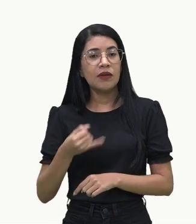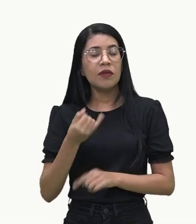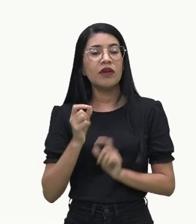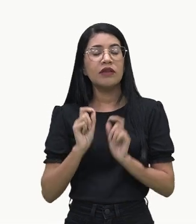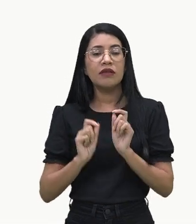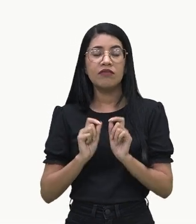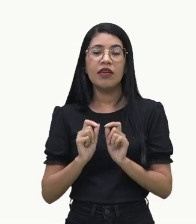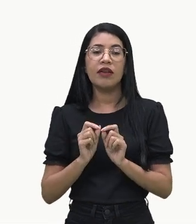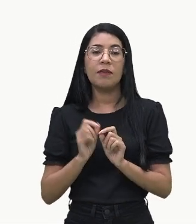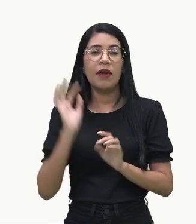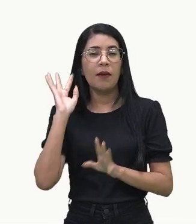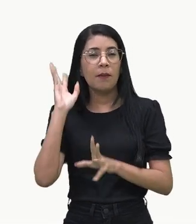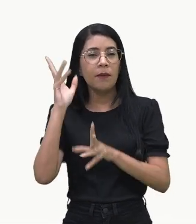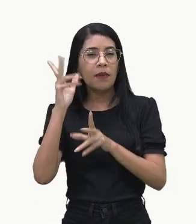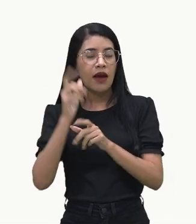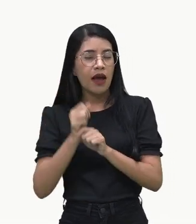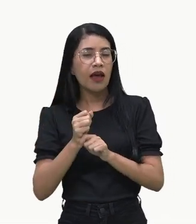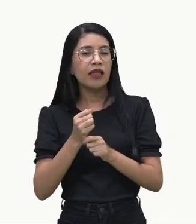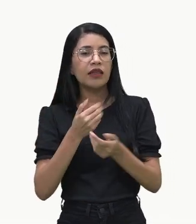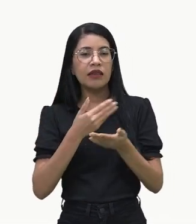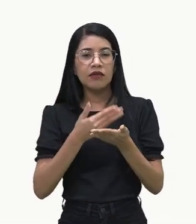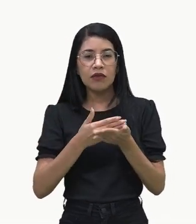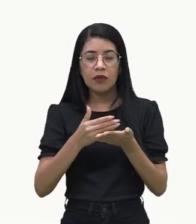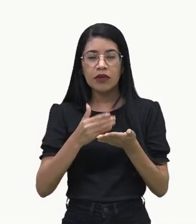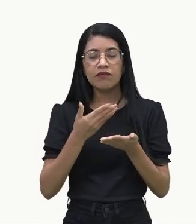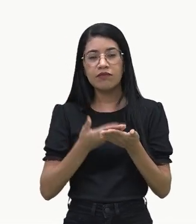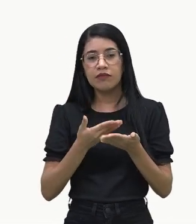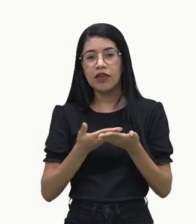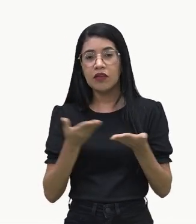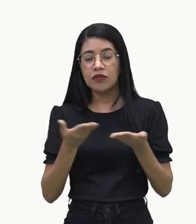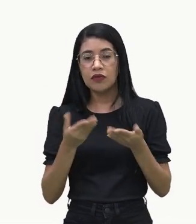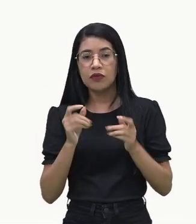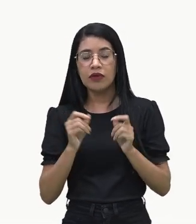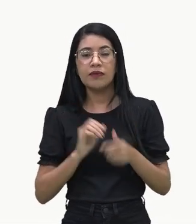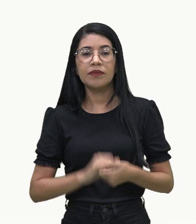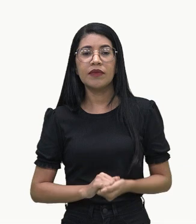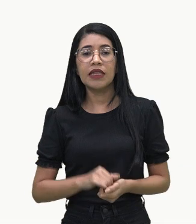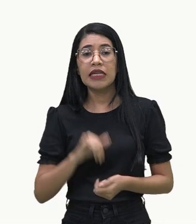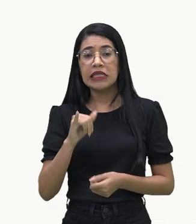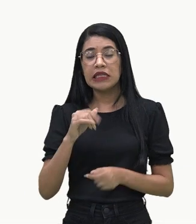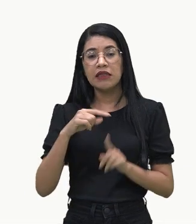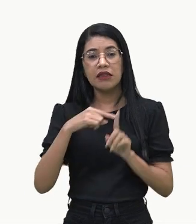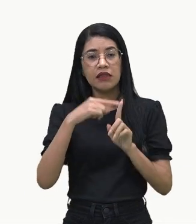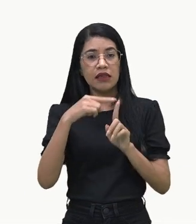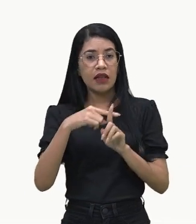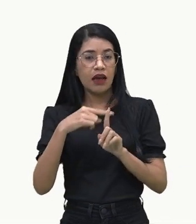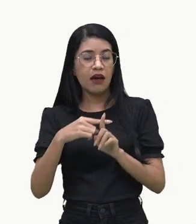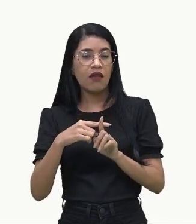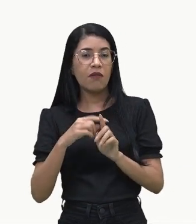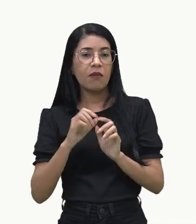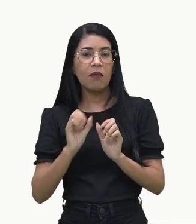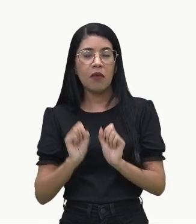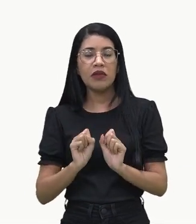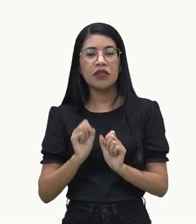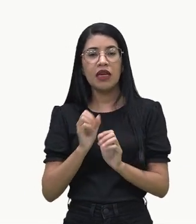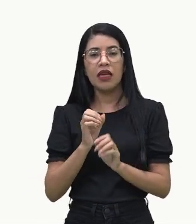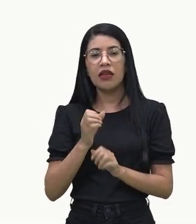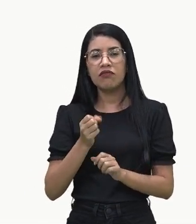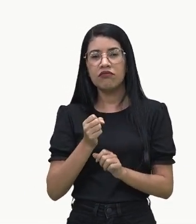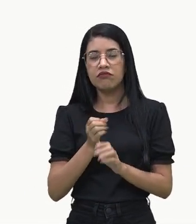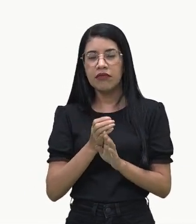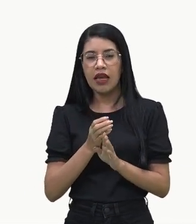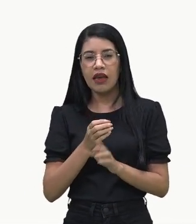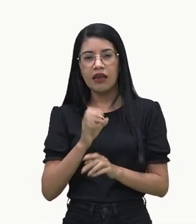para relembrar o início da aula. Quando eu estou em uma adição, seja de número decimal ou